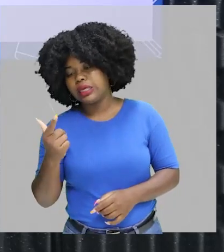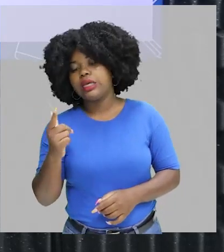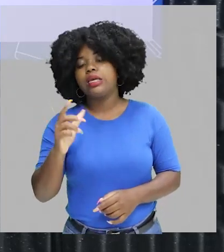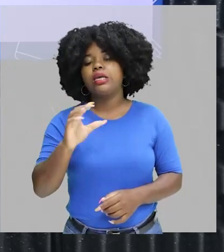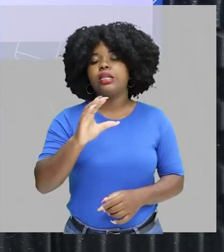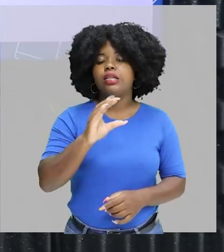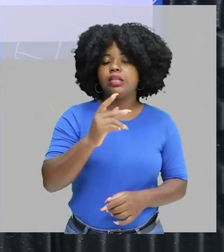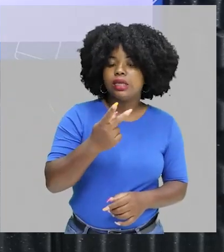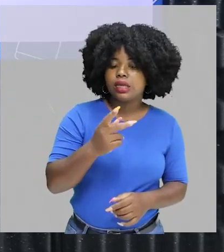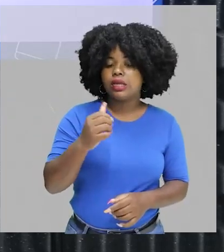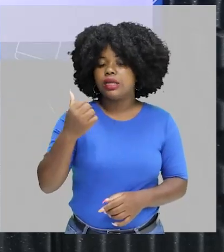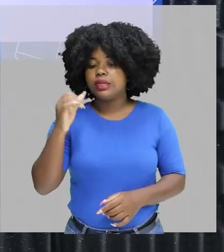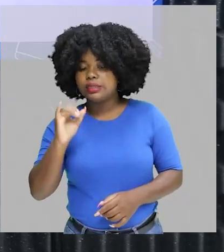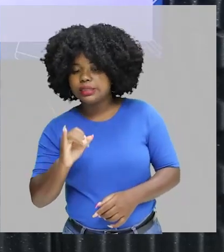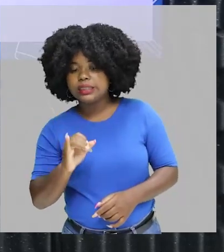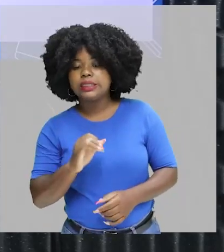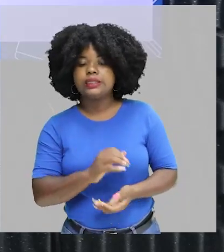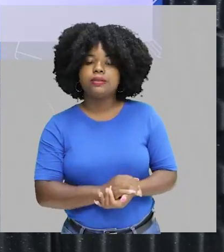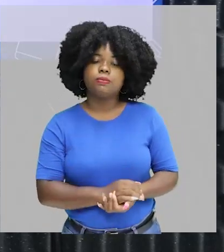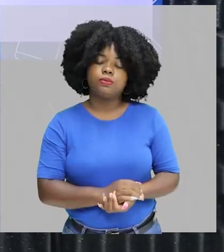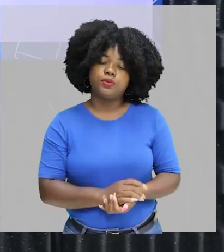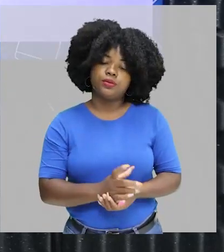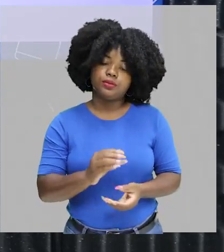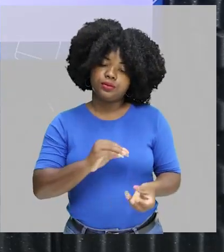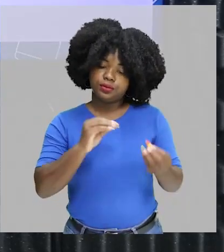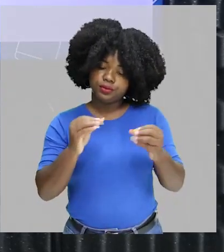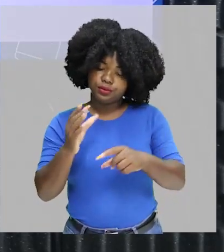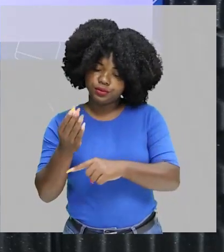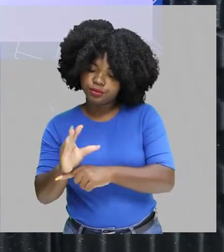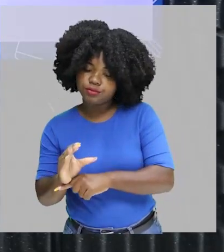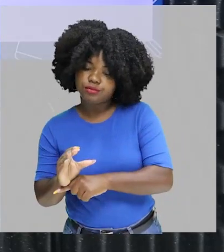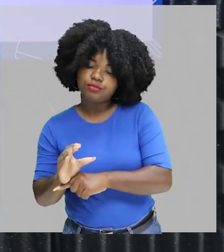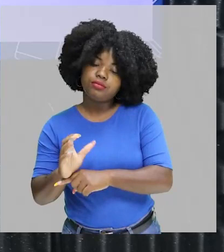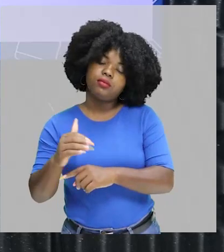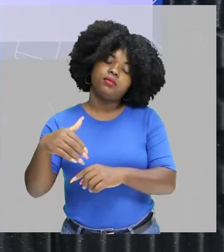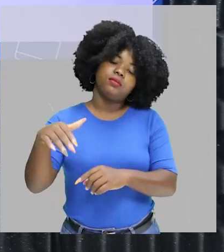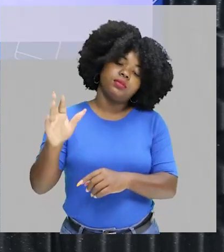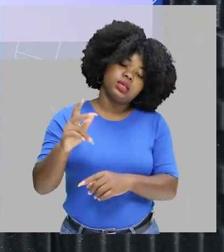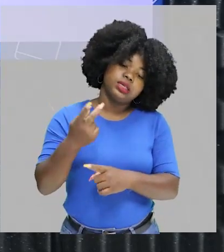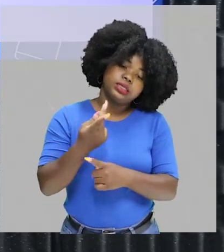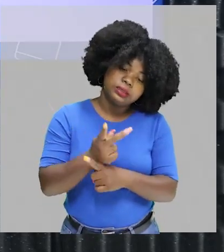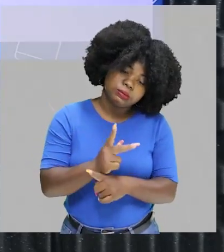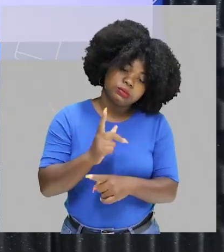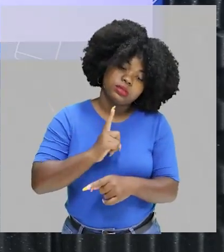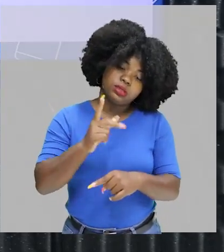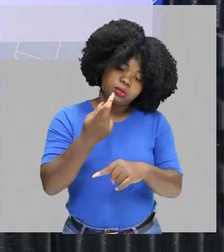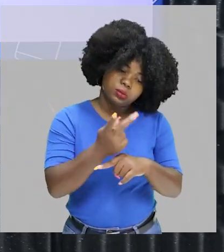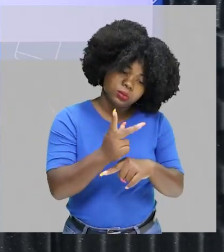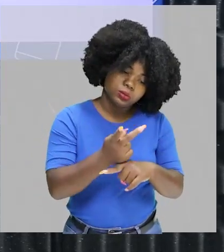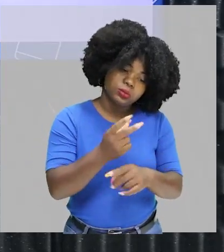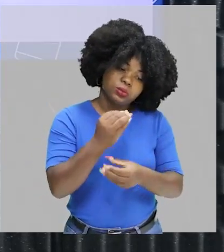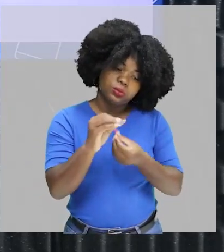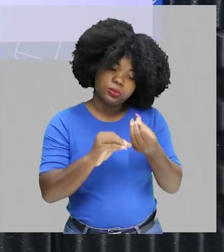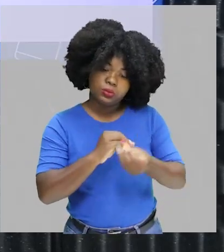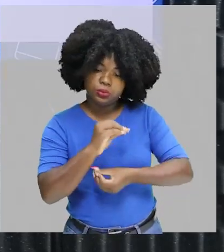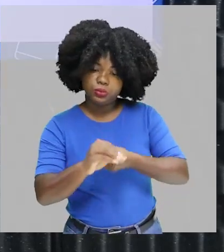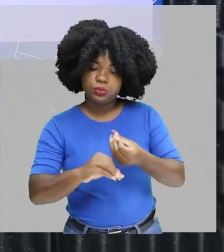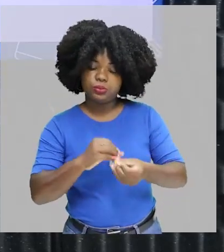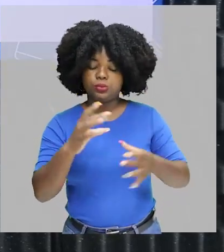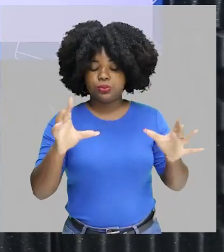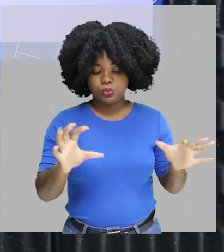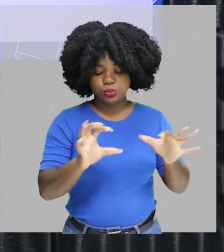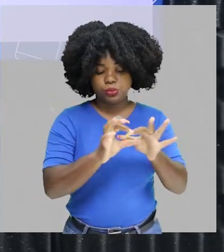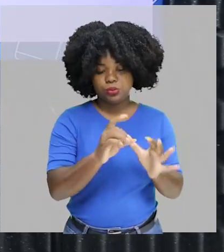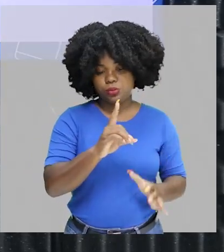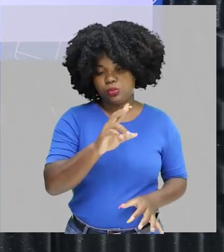do HI, ele vai para o carbono mais hidrogenado, né, daquela